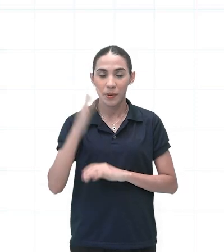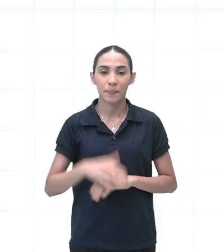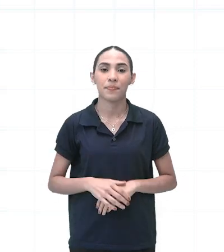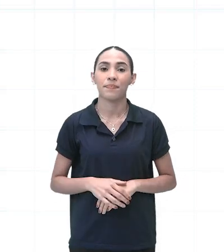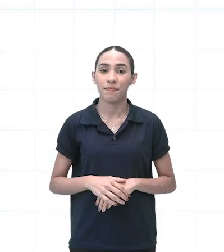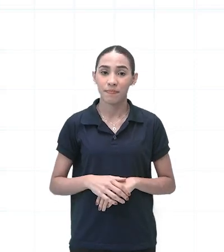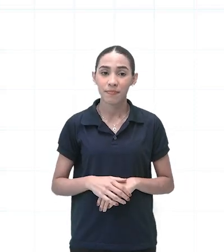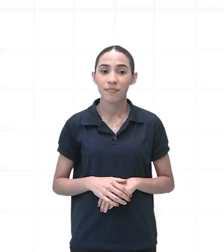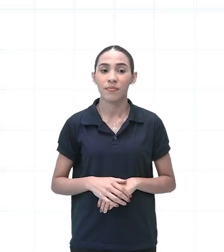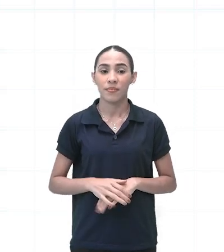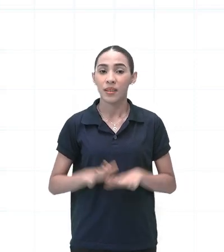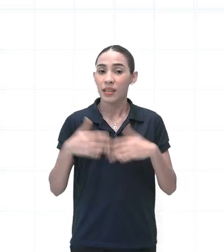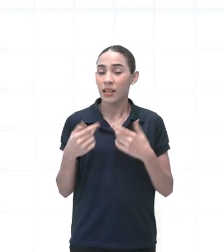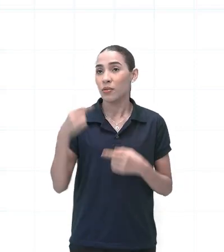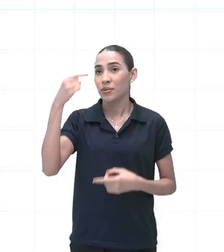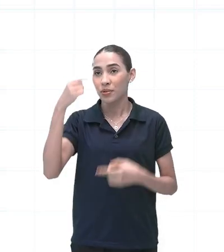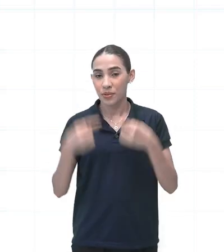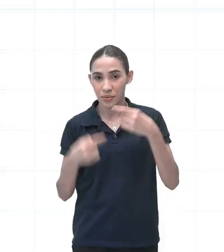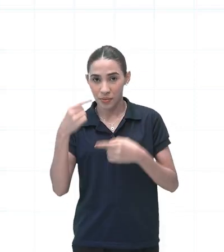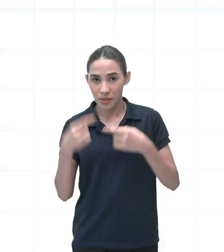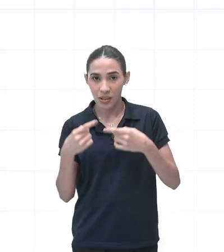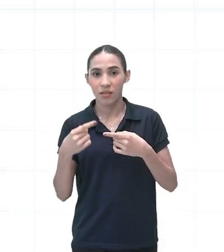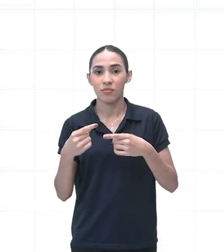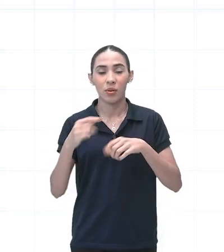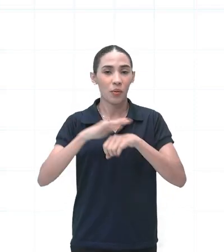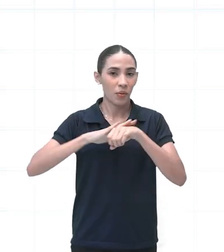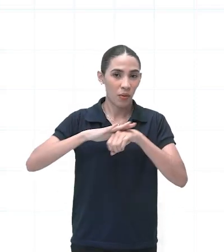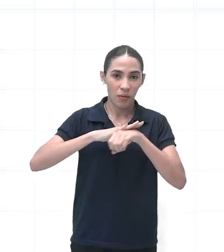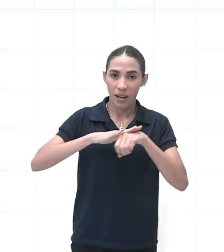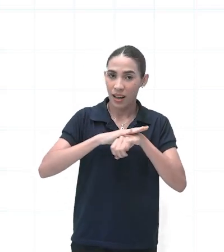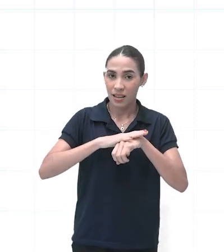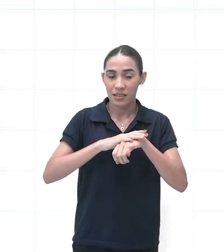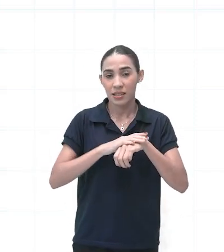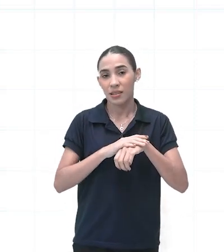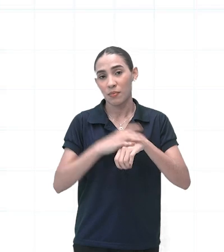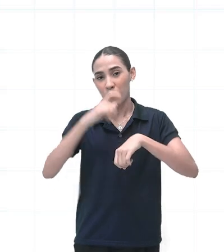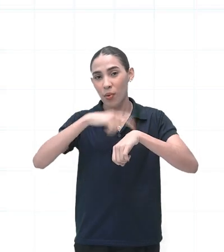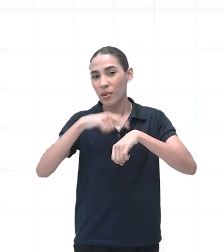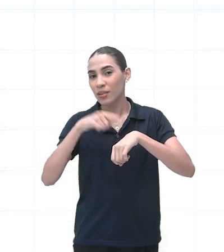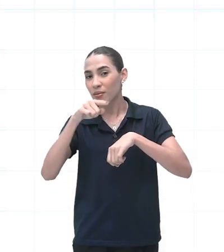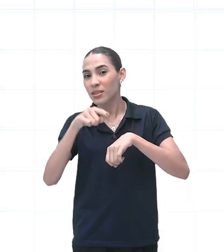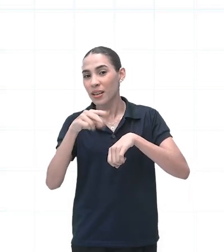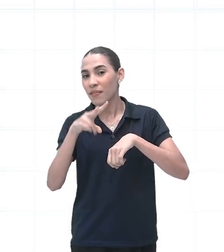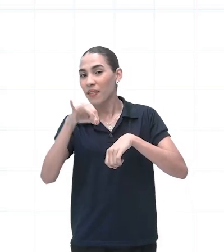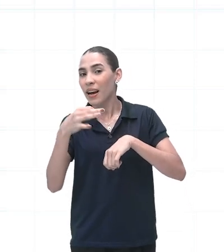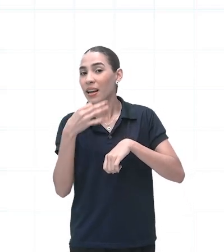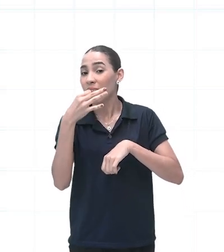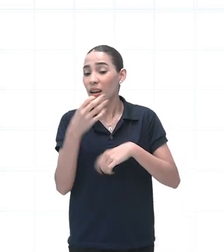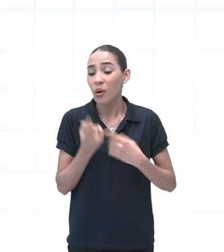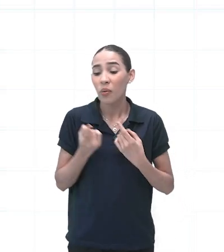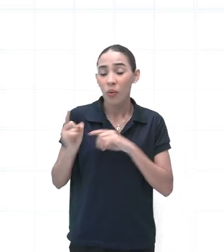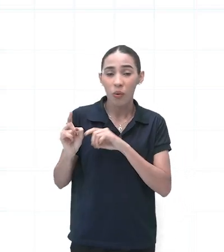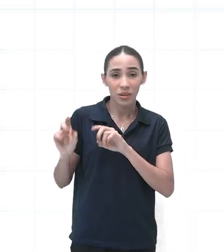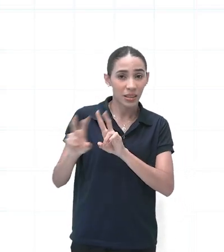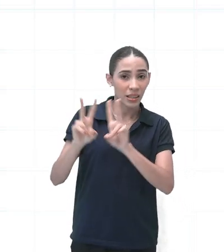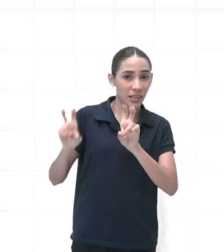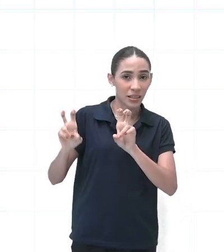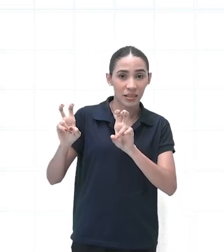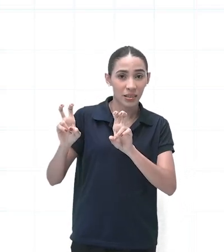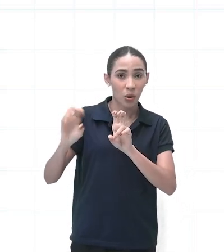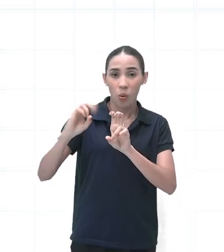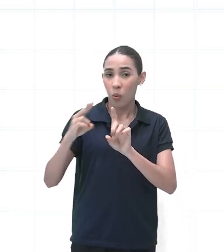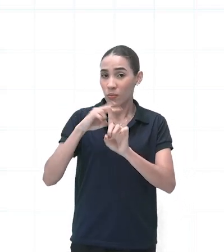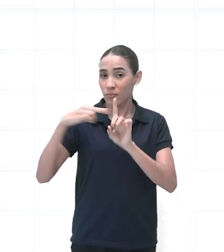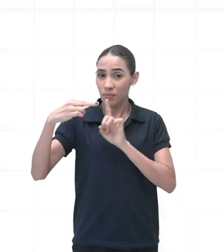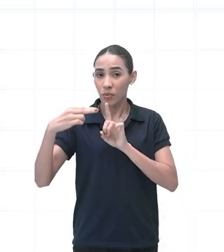pessoa. Então, no debate, numa discussão, quando você se posiciona contra o ponto de